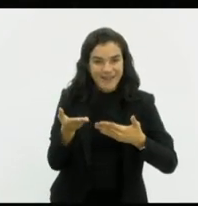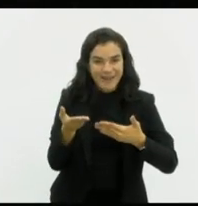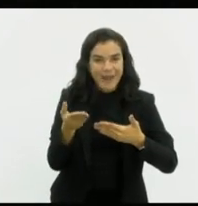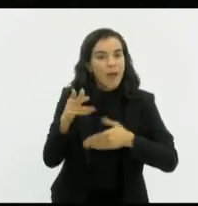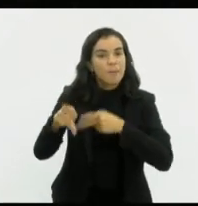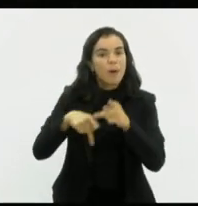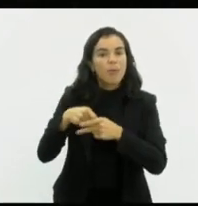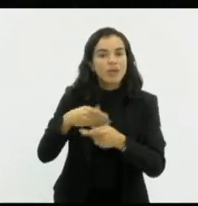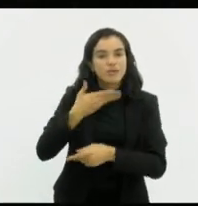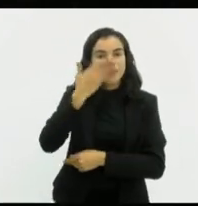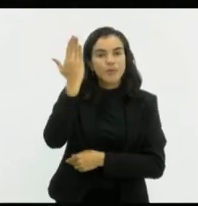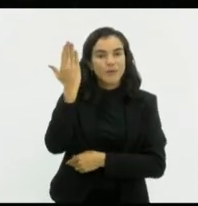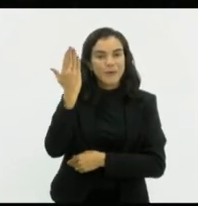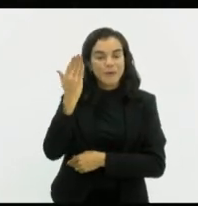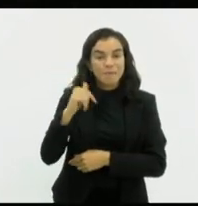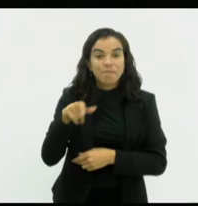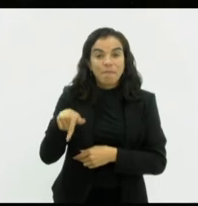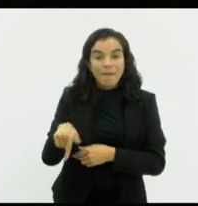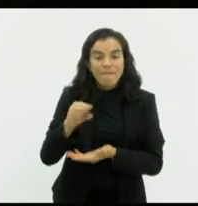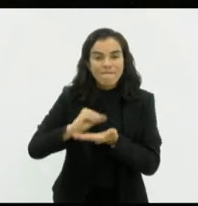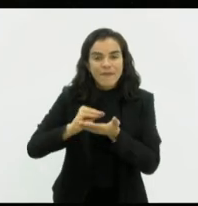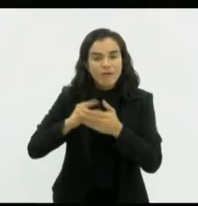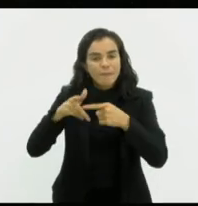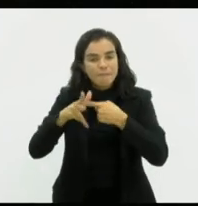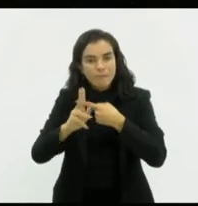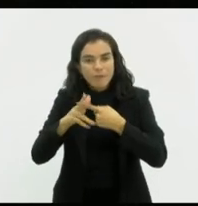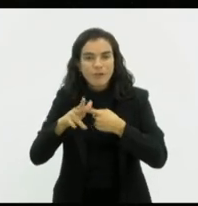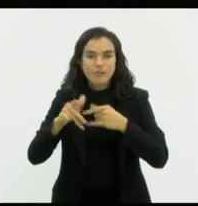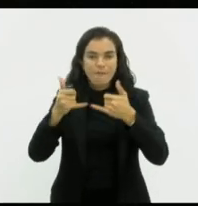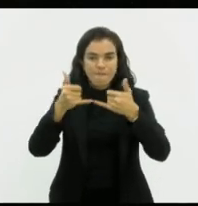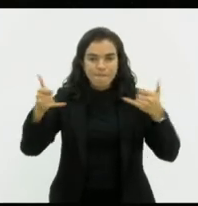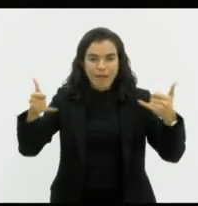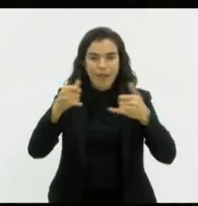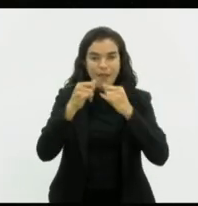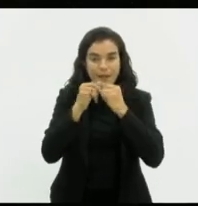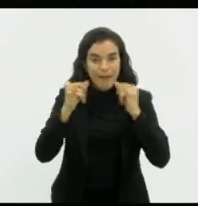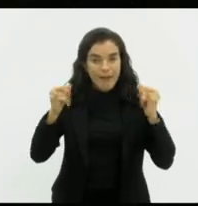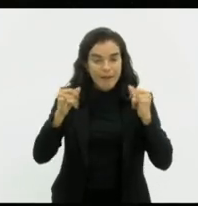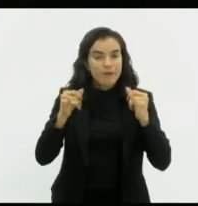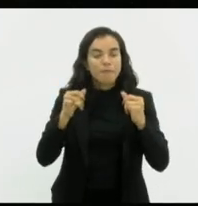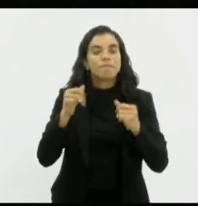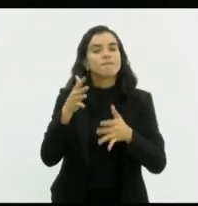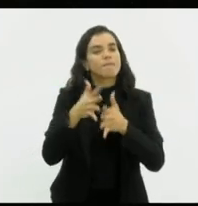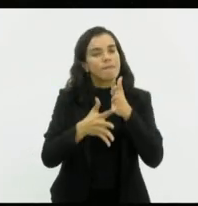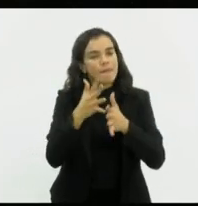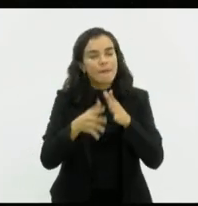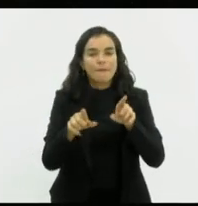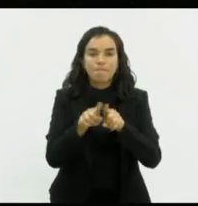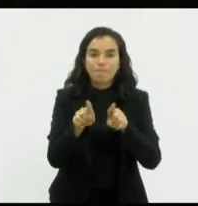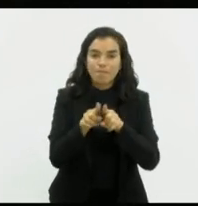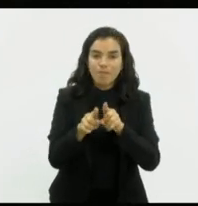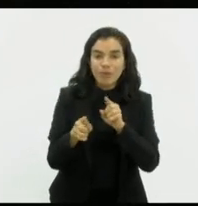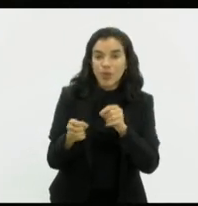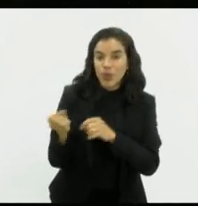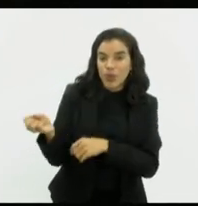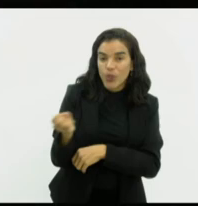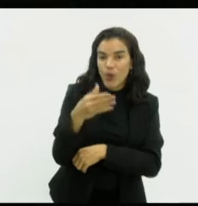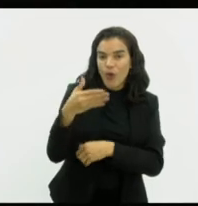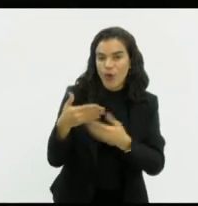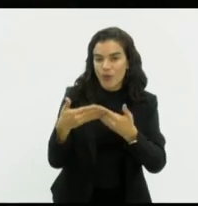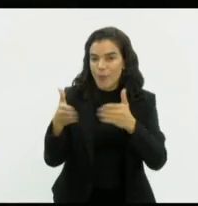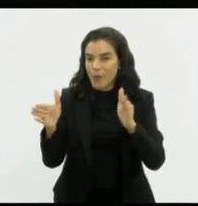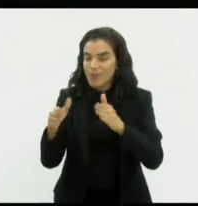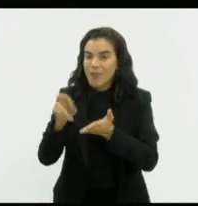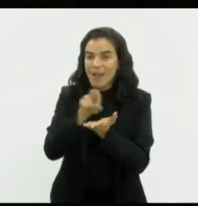população sem nada. A falta da manutenção da rede elétrica do Hospital de Bom Sucesso impede também a abertura de novos leitos, dificulta